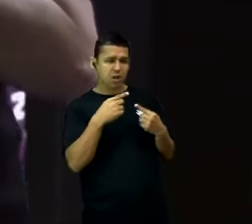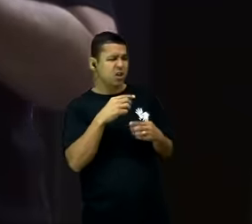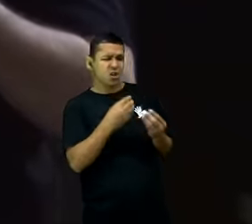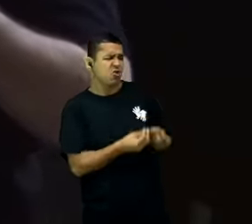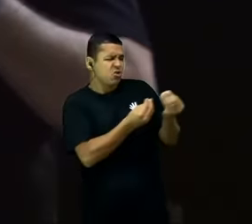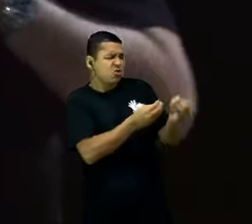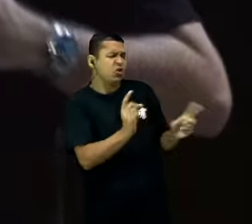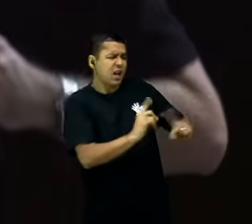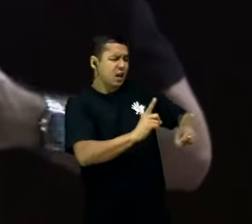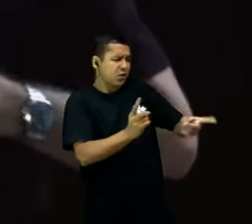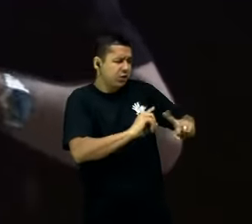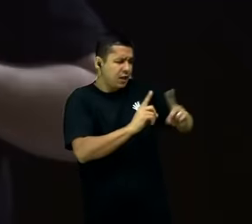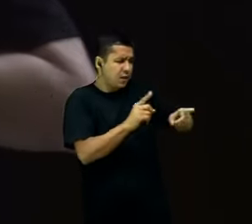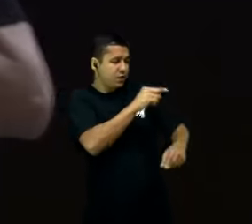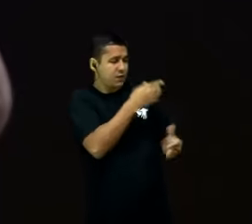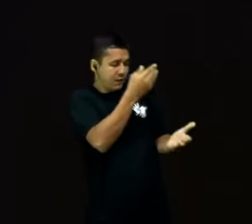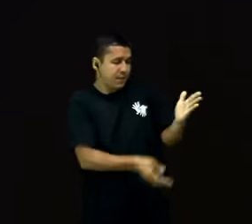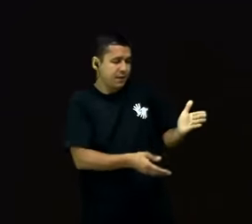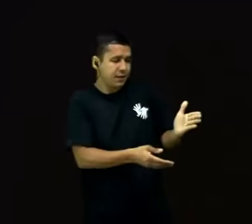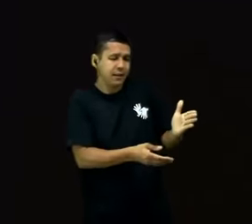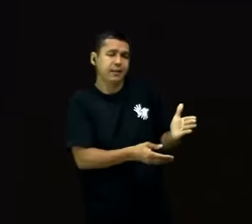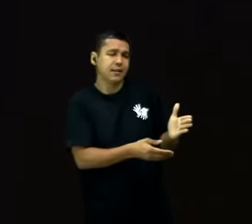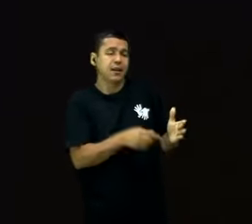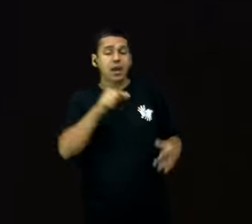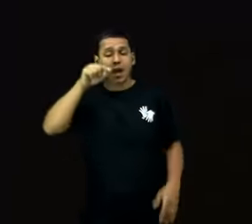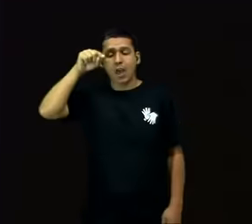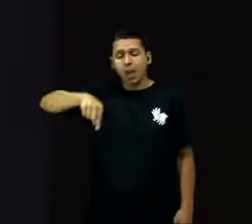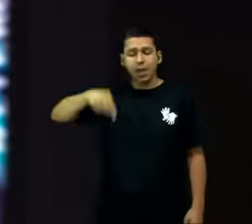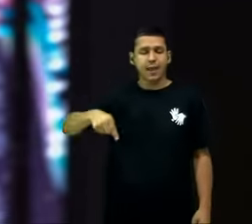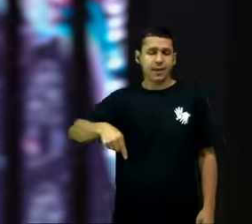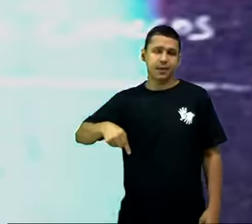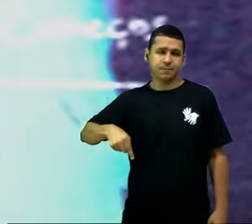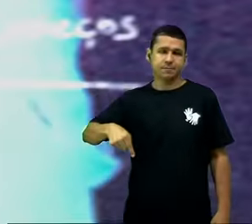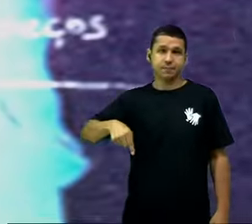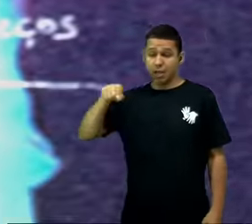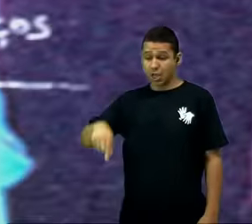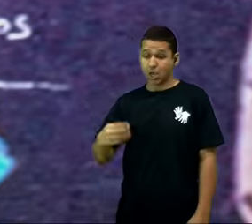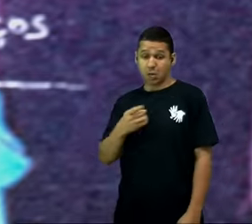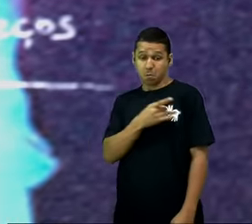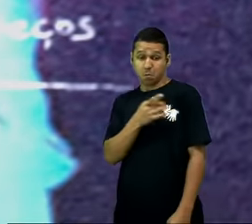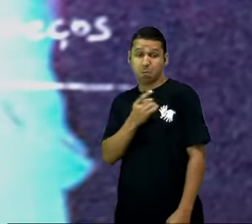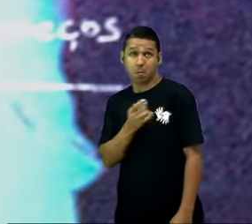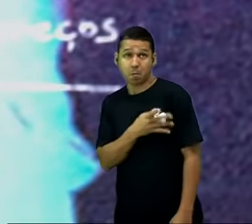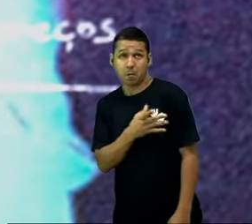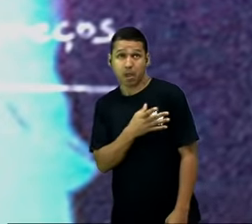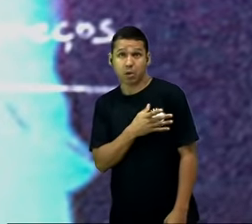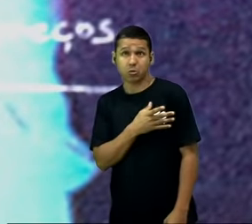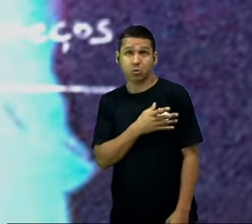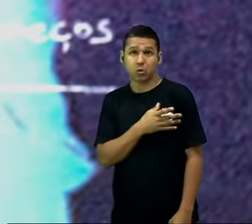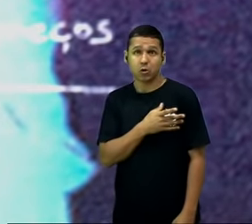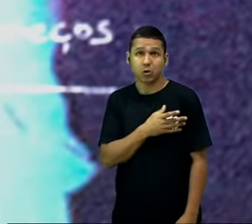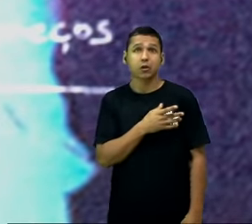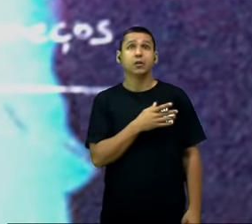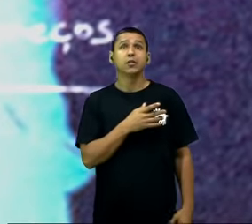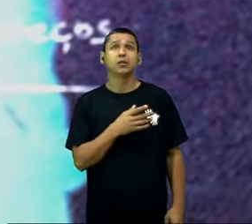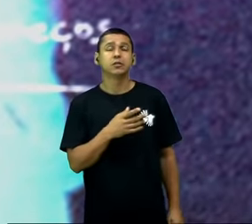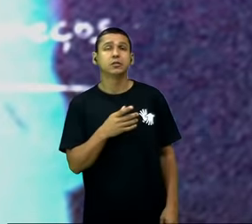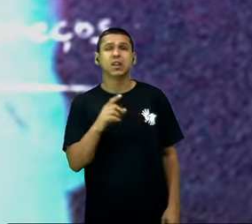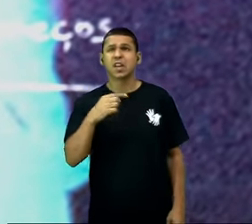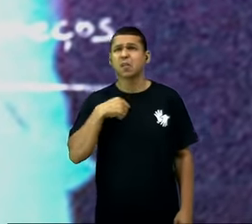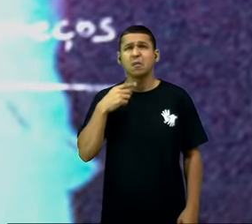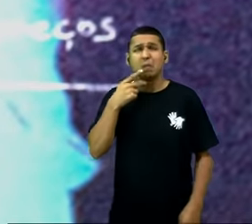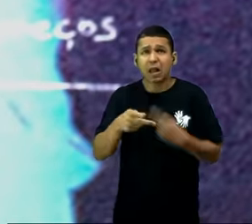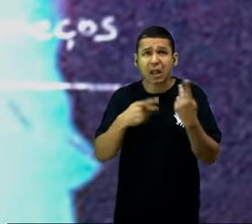Sabe quem colocou na tua mente? Sabe quem coloca o medo da gente entregar os Isaques da nossa vida? E eu não estou falando de dinheiro não,